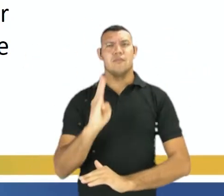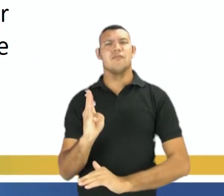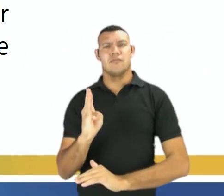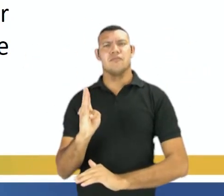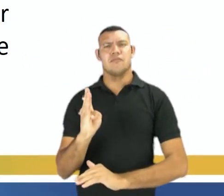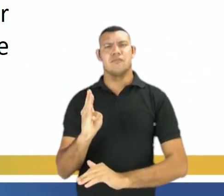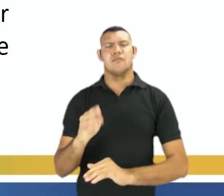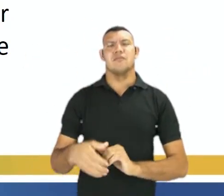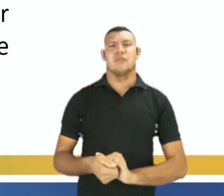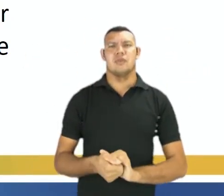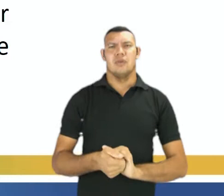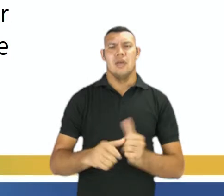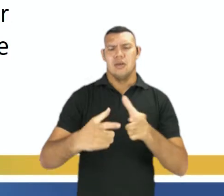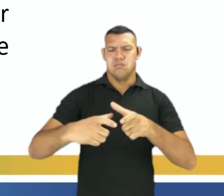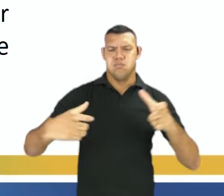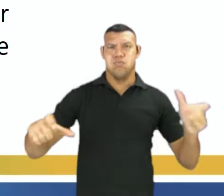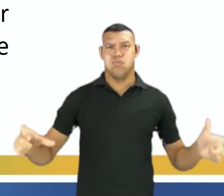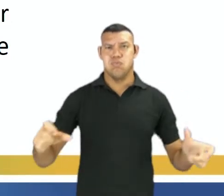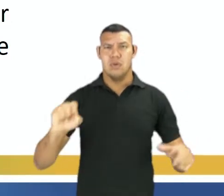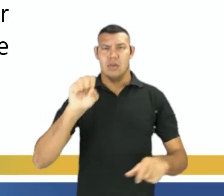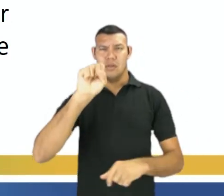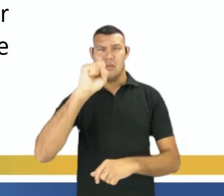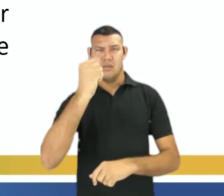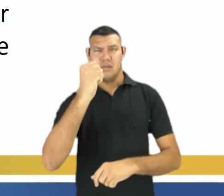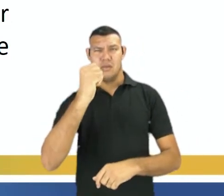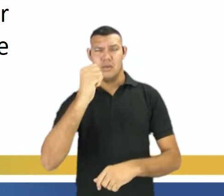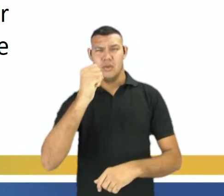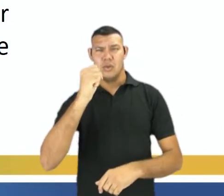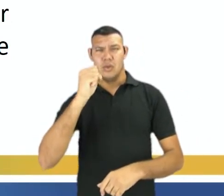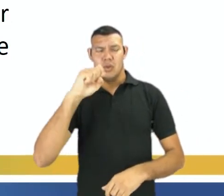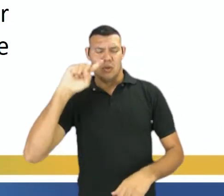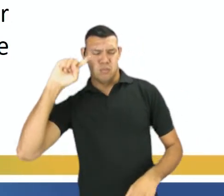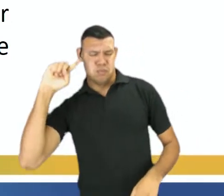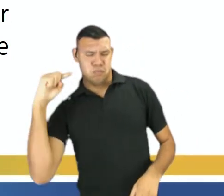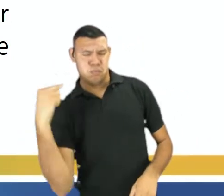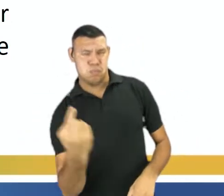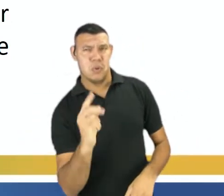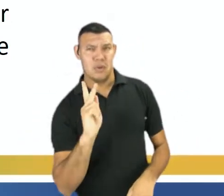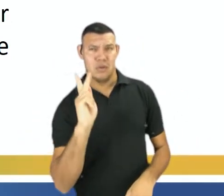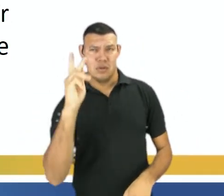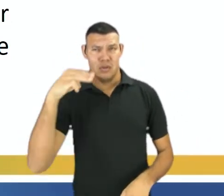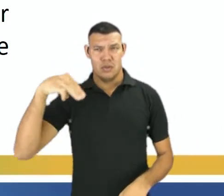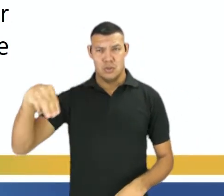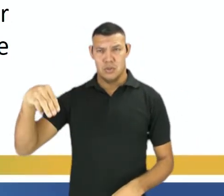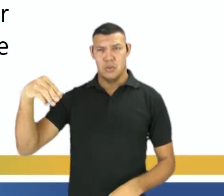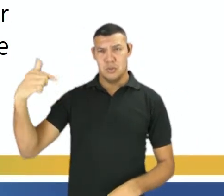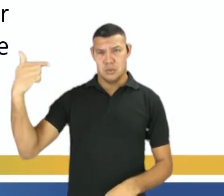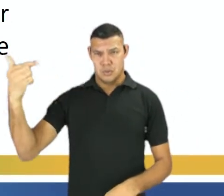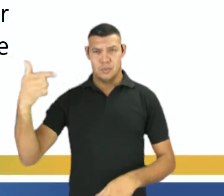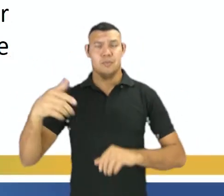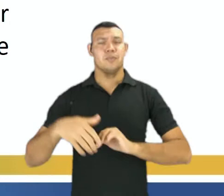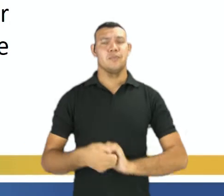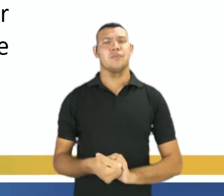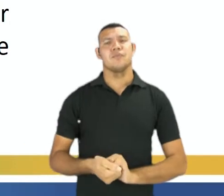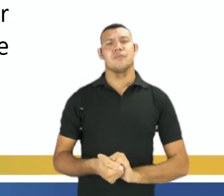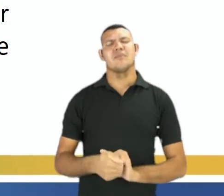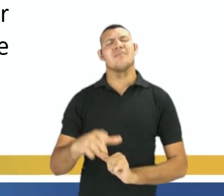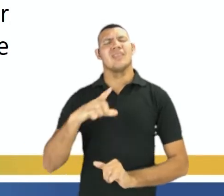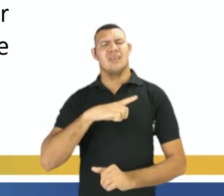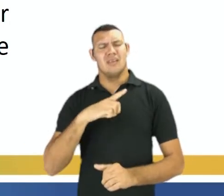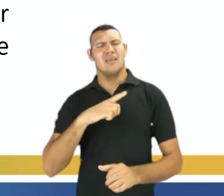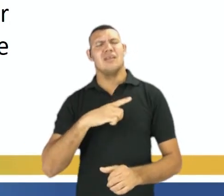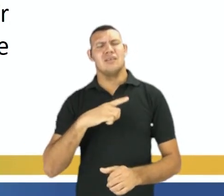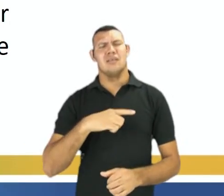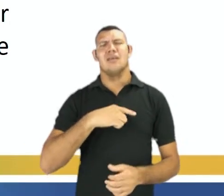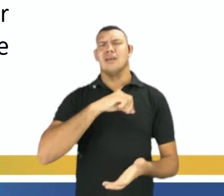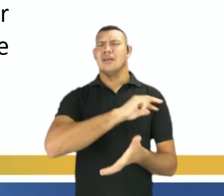8 milhões de quilômetros quadrados, tem as suas formações vegetais predominantes, né? Então o Brasil tem vários tipos de